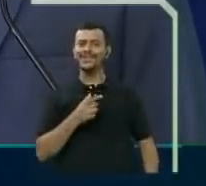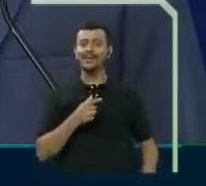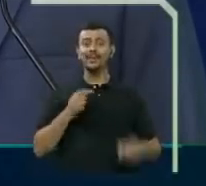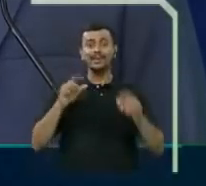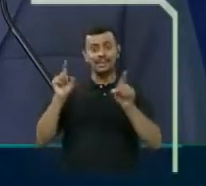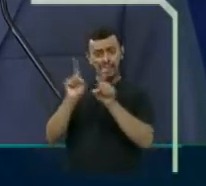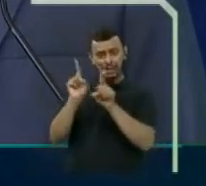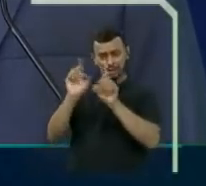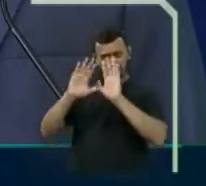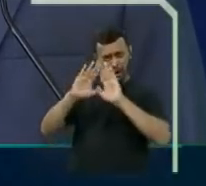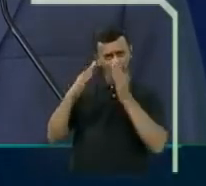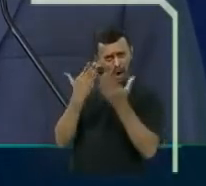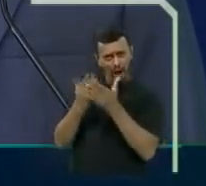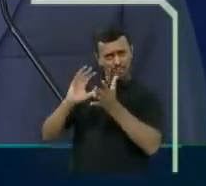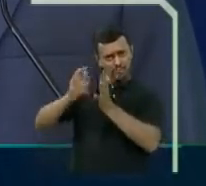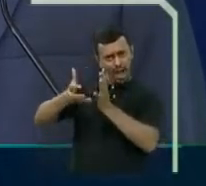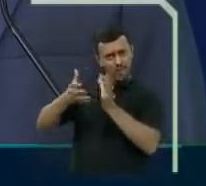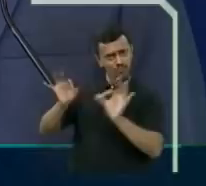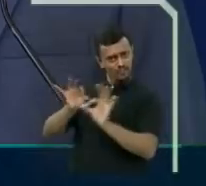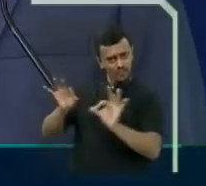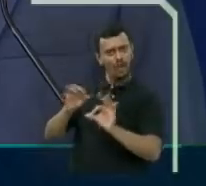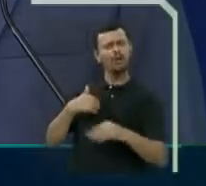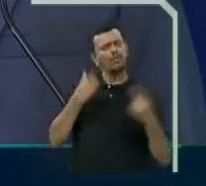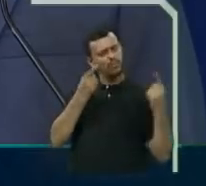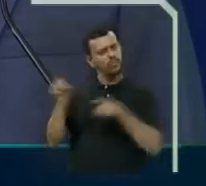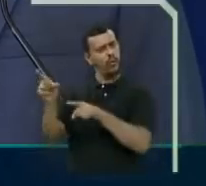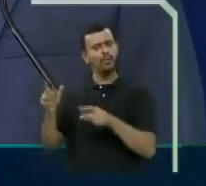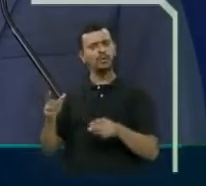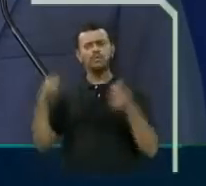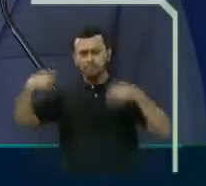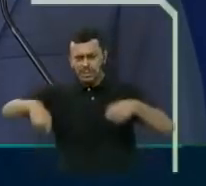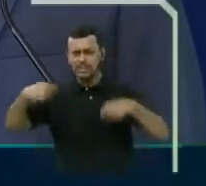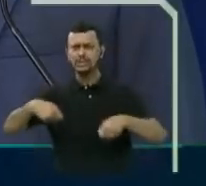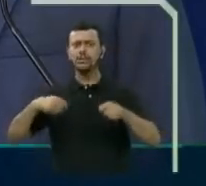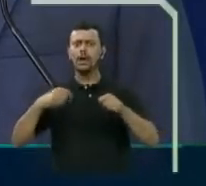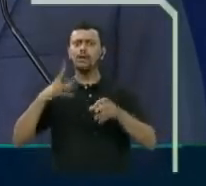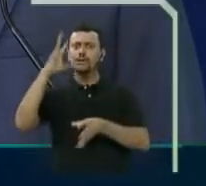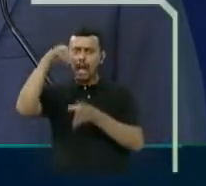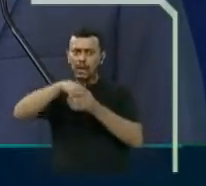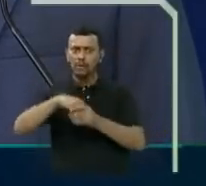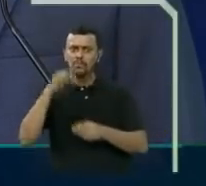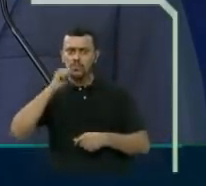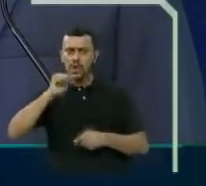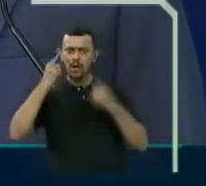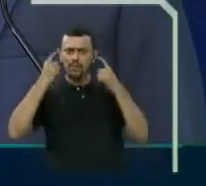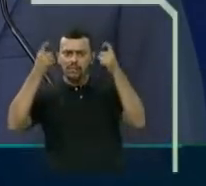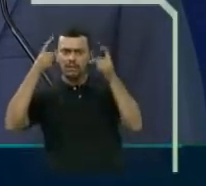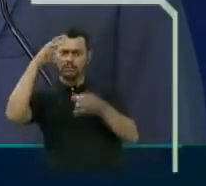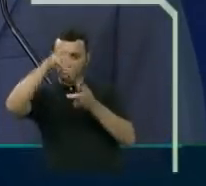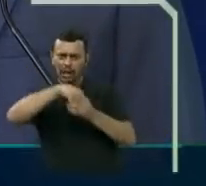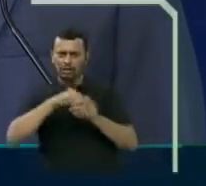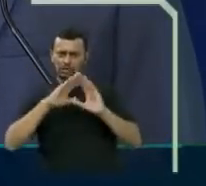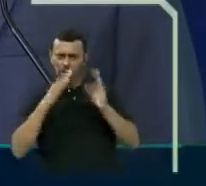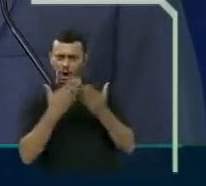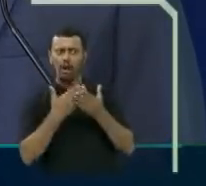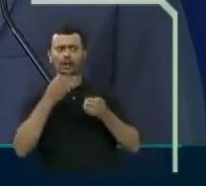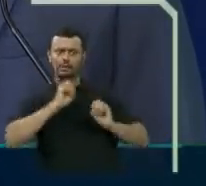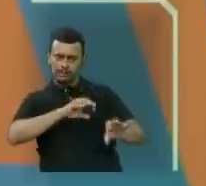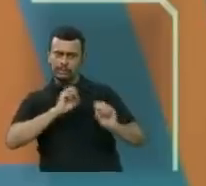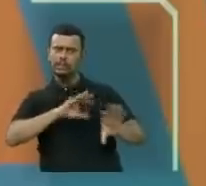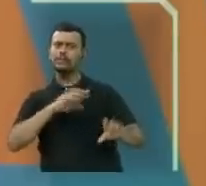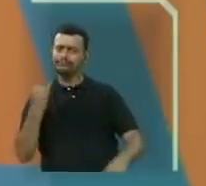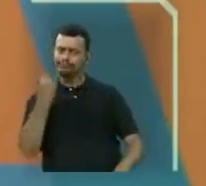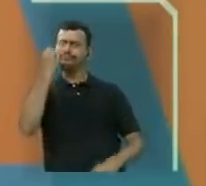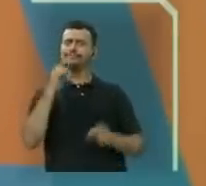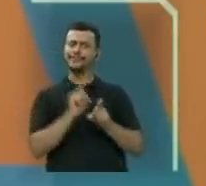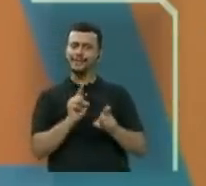partido para que a violência contra a mulher possa ser debatida nas escolas e abrir uma linha de crédito lilás para o empreendimento feminino.